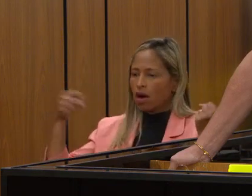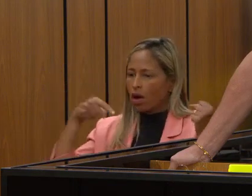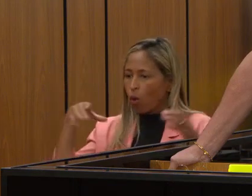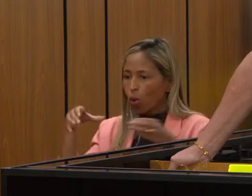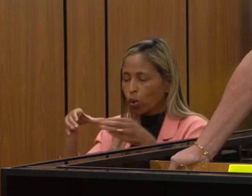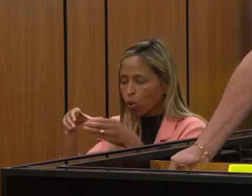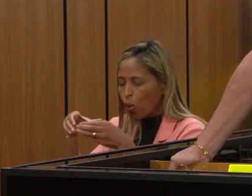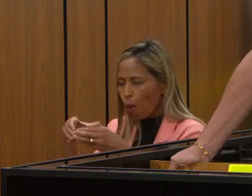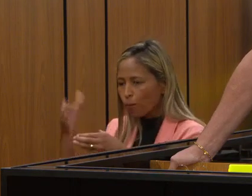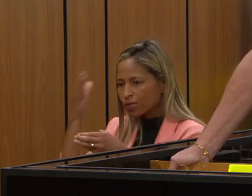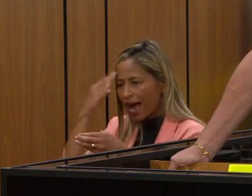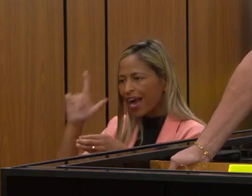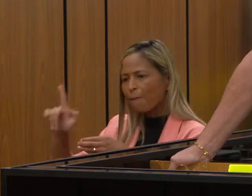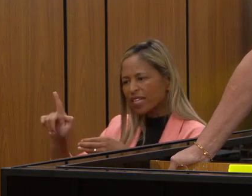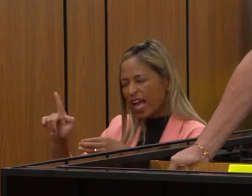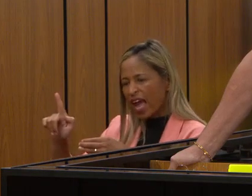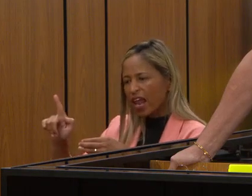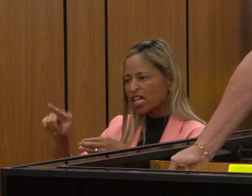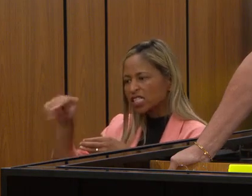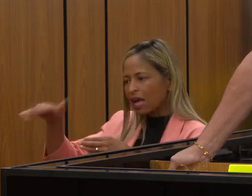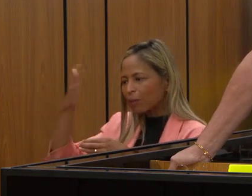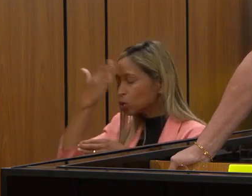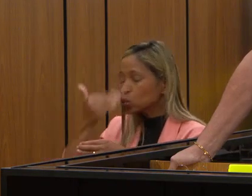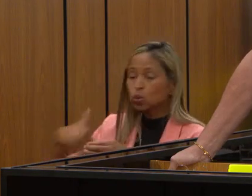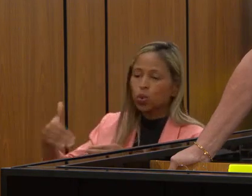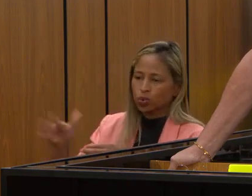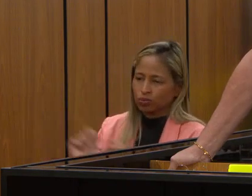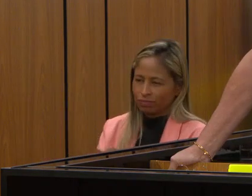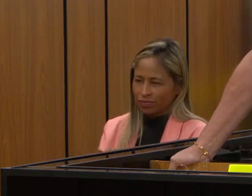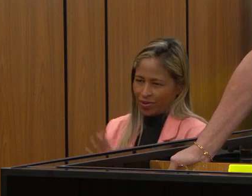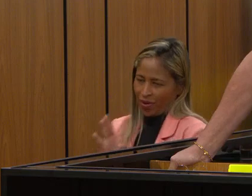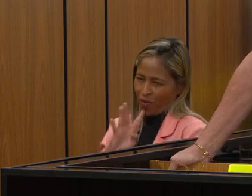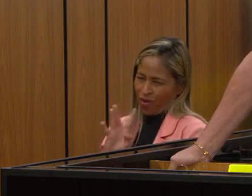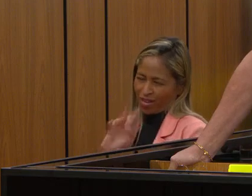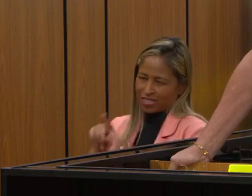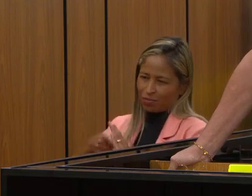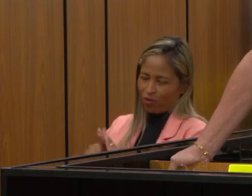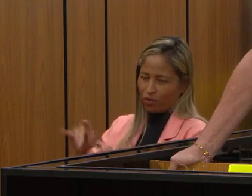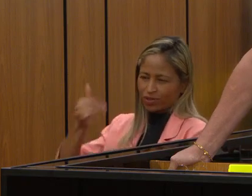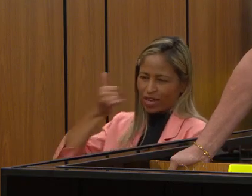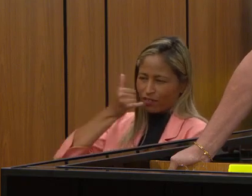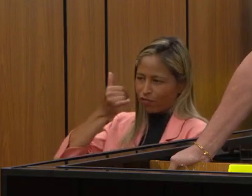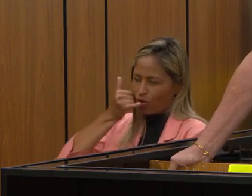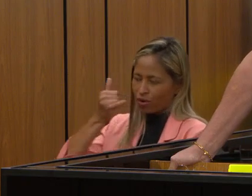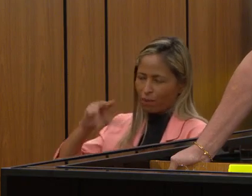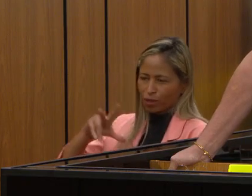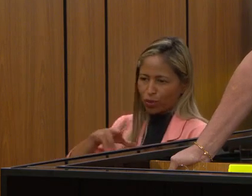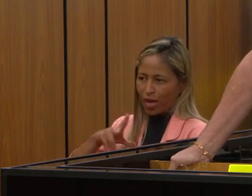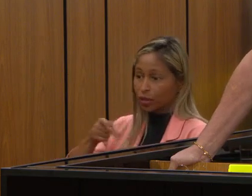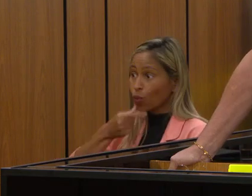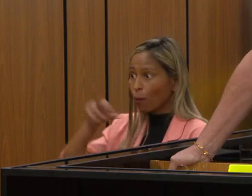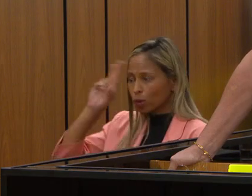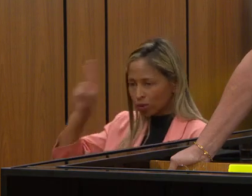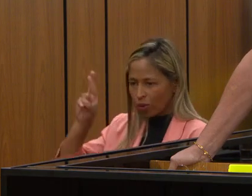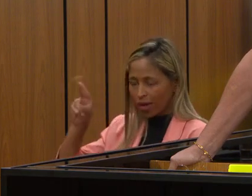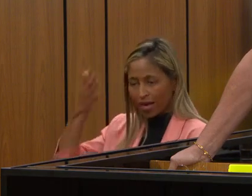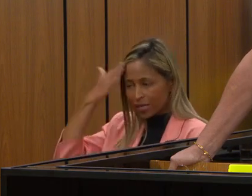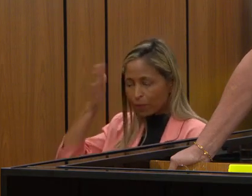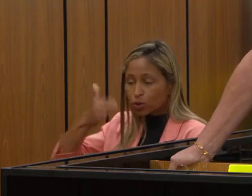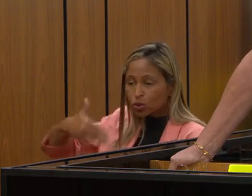sabiam a Gabriela sabe de tudo ela conhece o dono ela tem um telefone do dono sabe